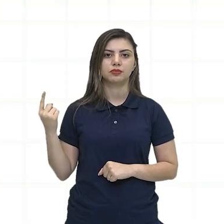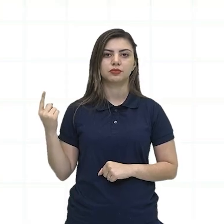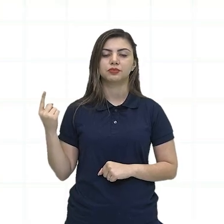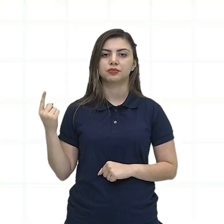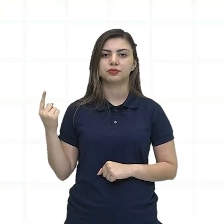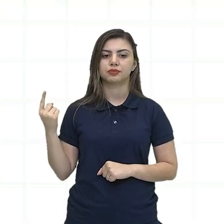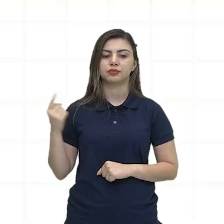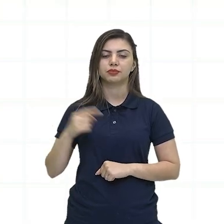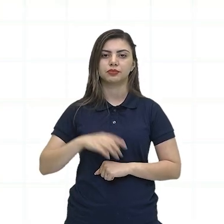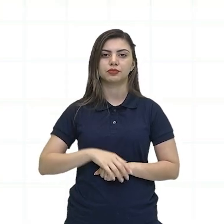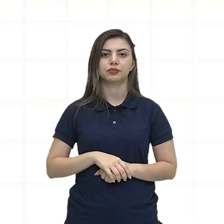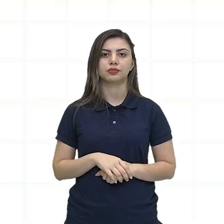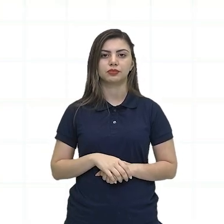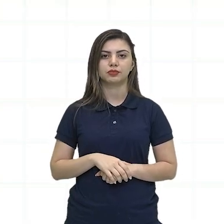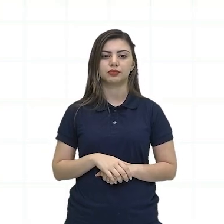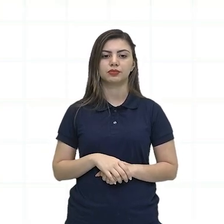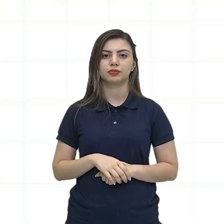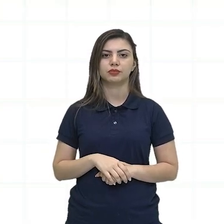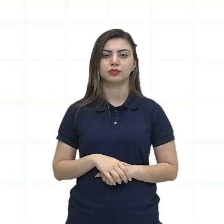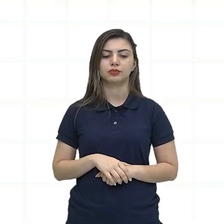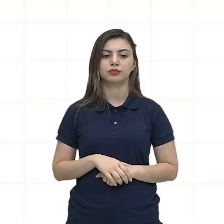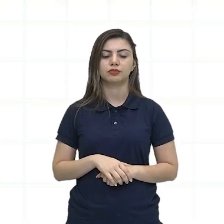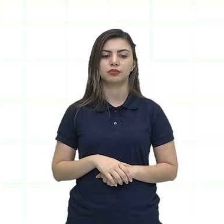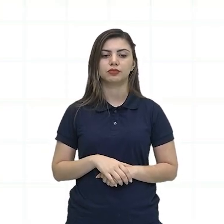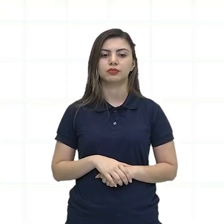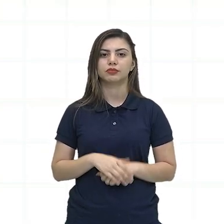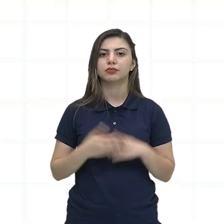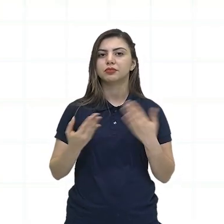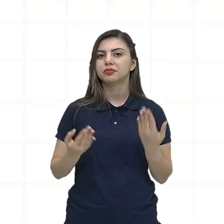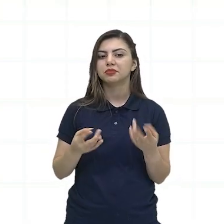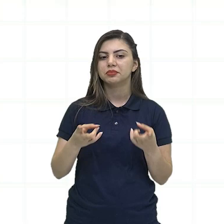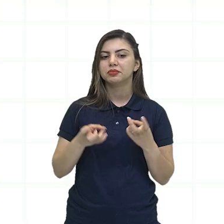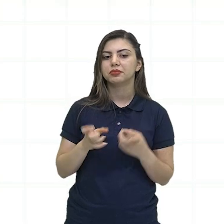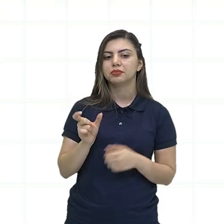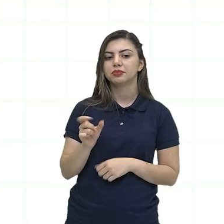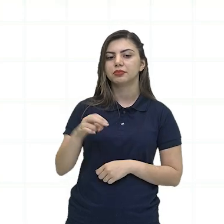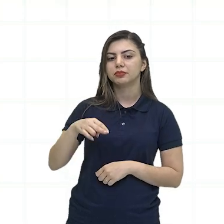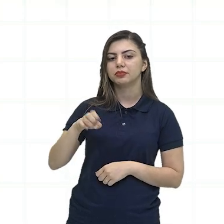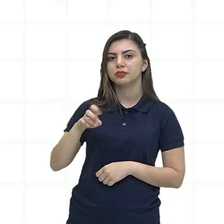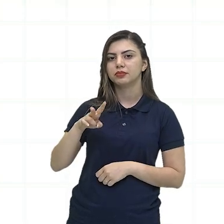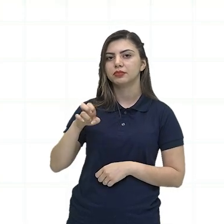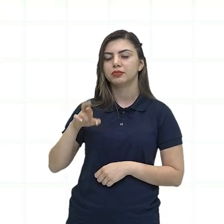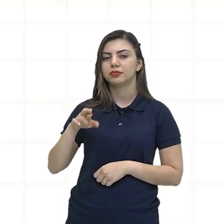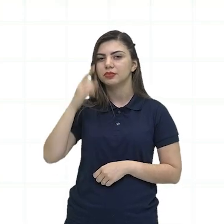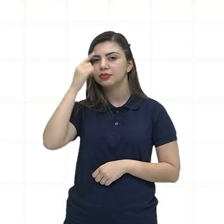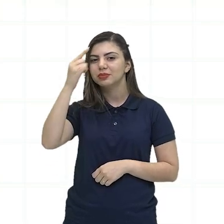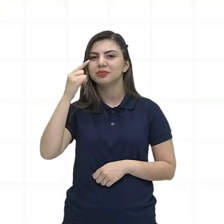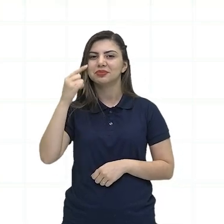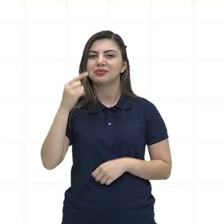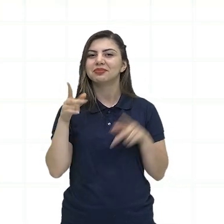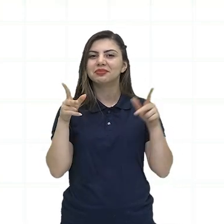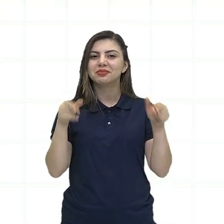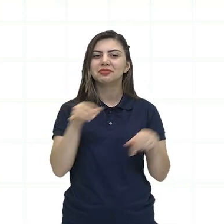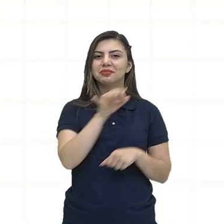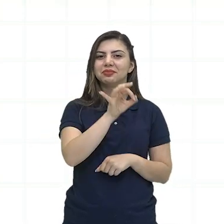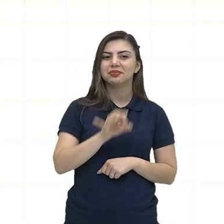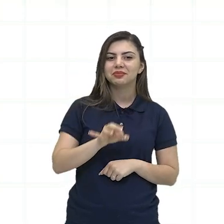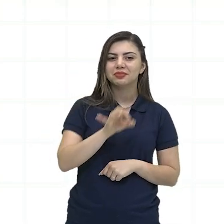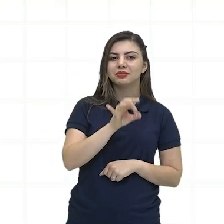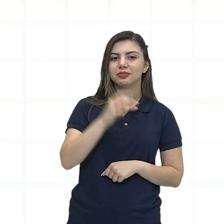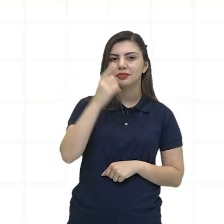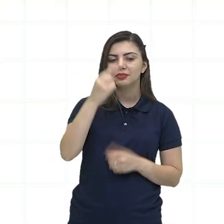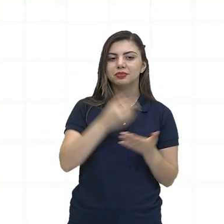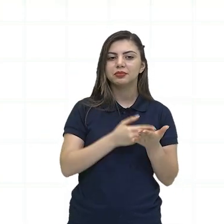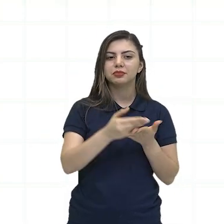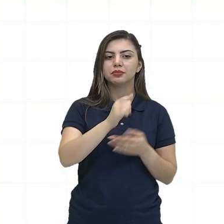I never drink coffee. Então, olha só, do mesmo jeito que nós fizemos lá a porcentagem, né? Começamos em always, que é